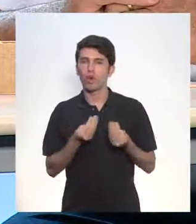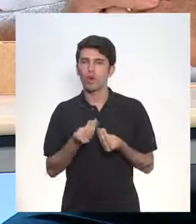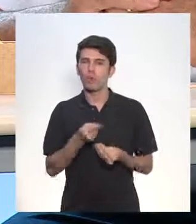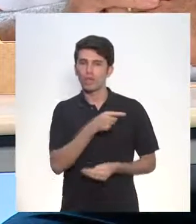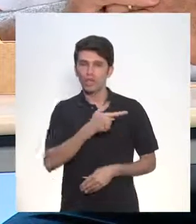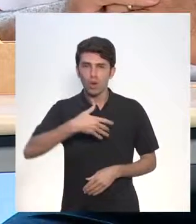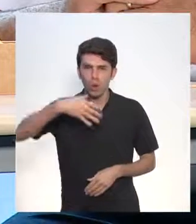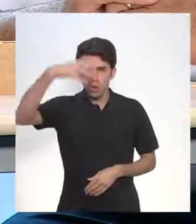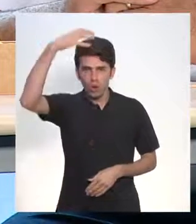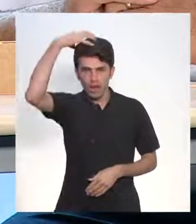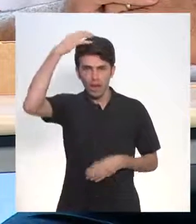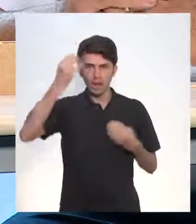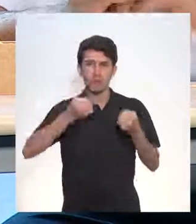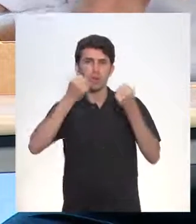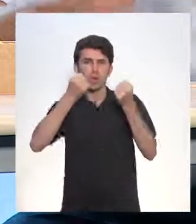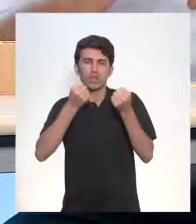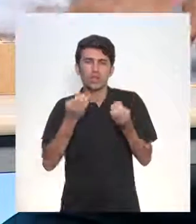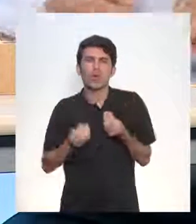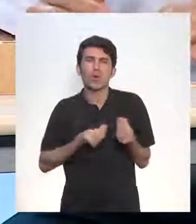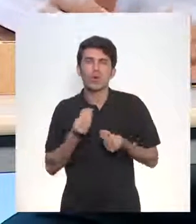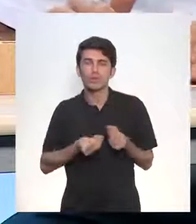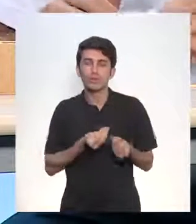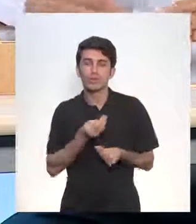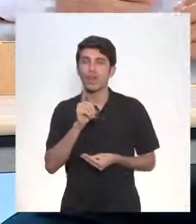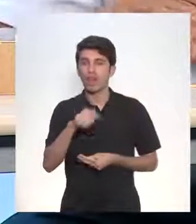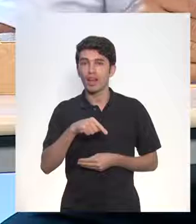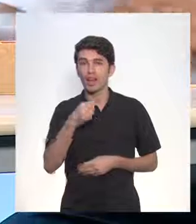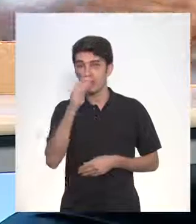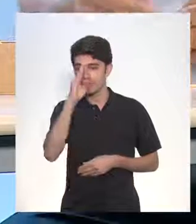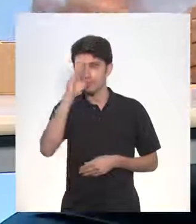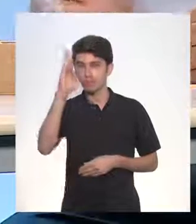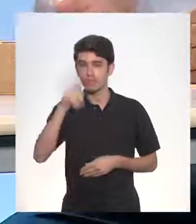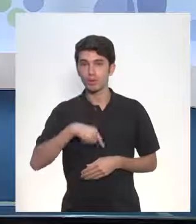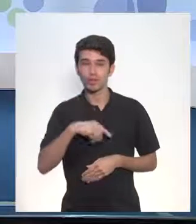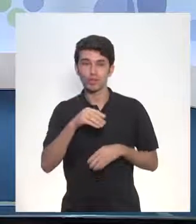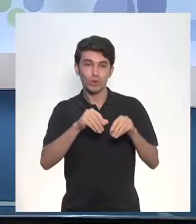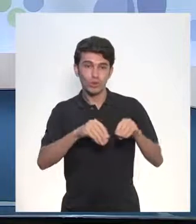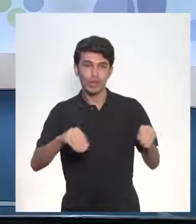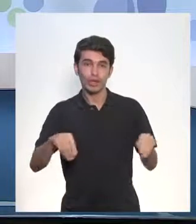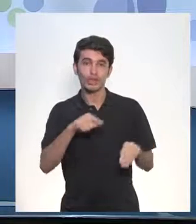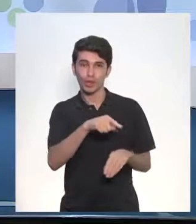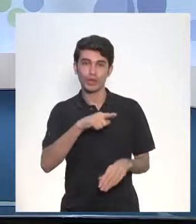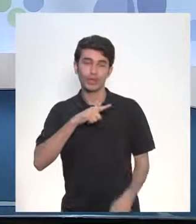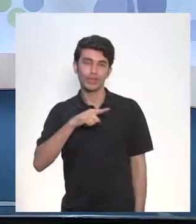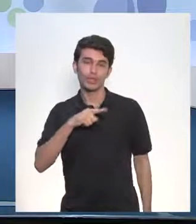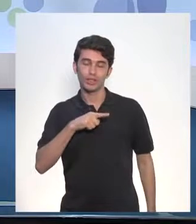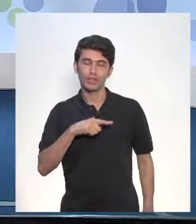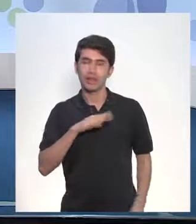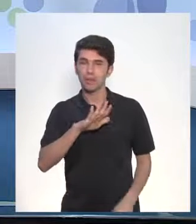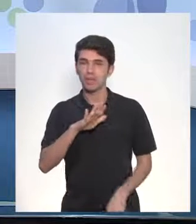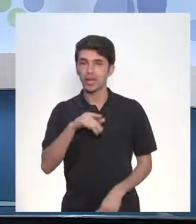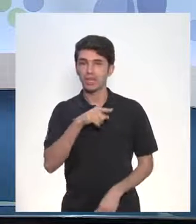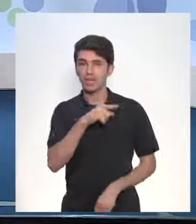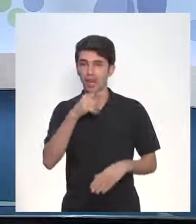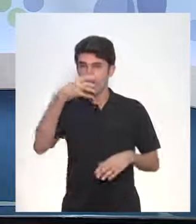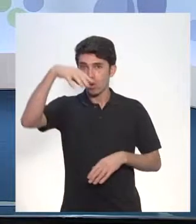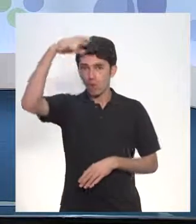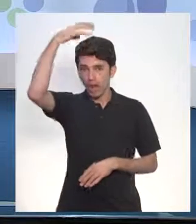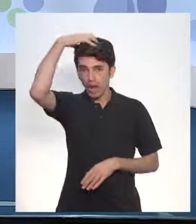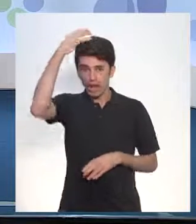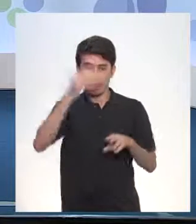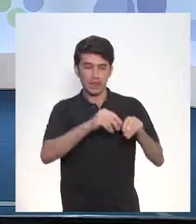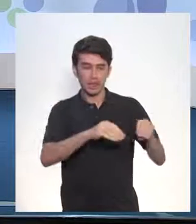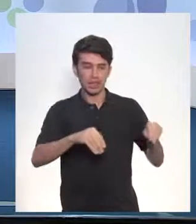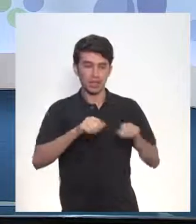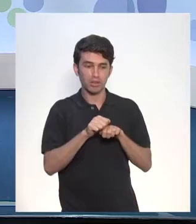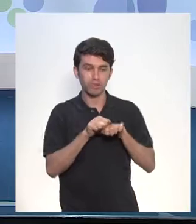rei? Como que o rei era poderoso? O poder do rei era espelhado principalmente no território que ele tinha. Mas os reis não tinham mais território para